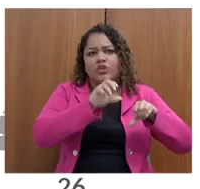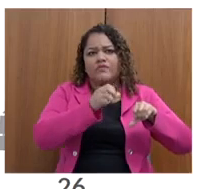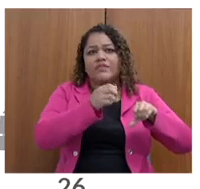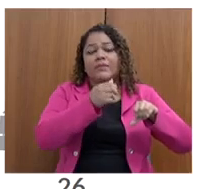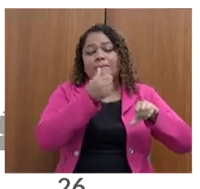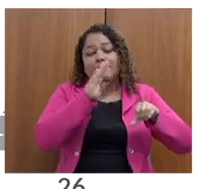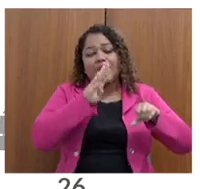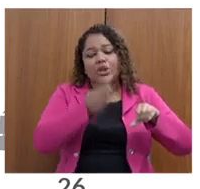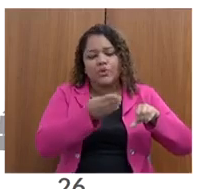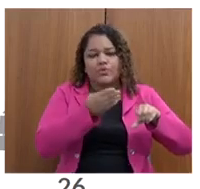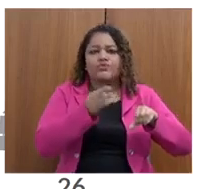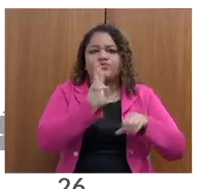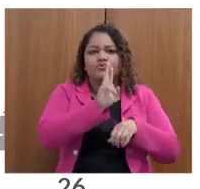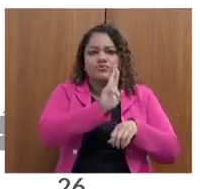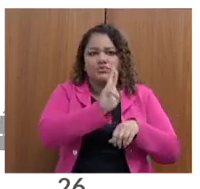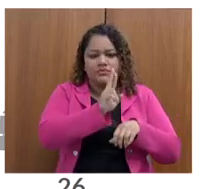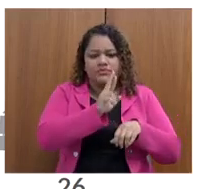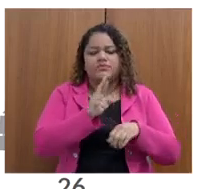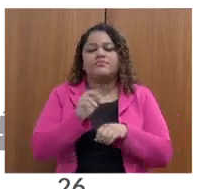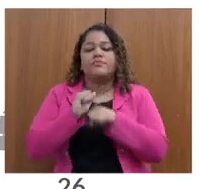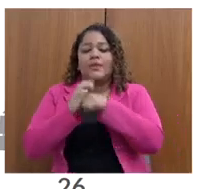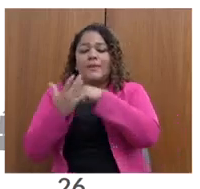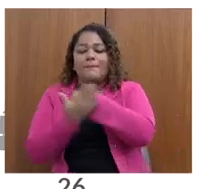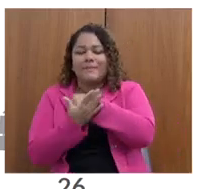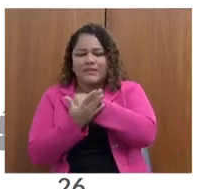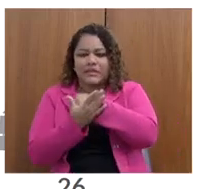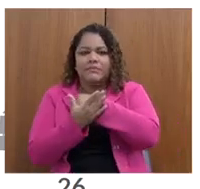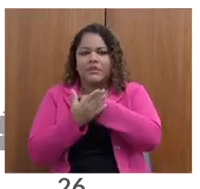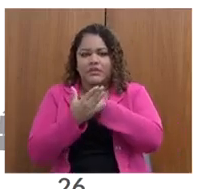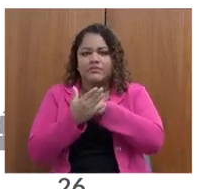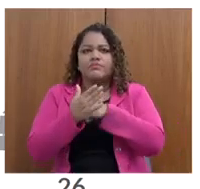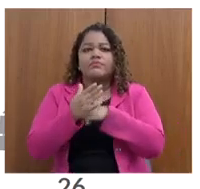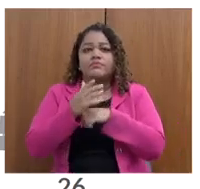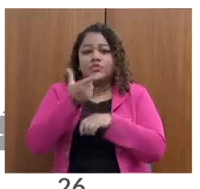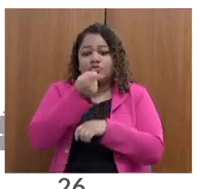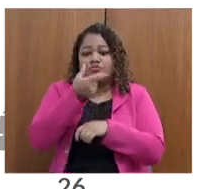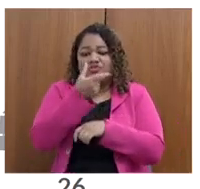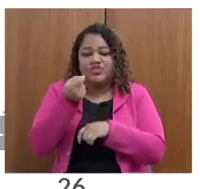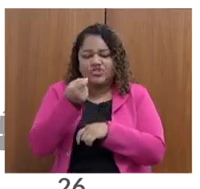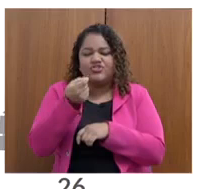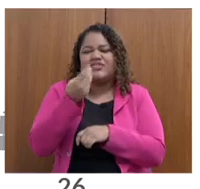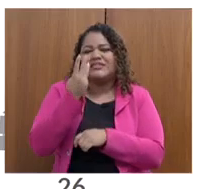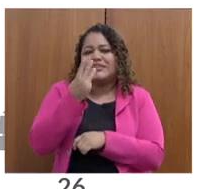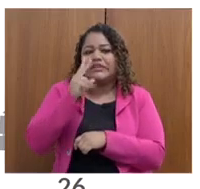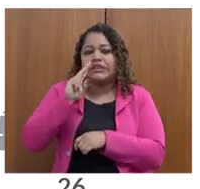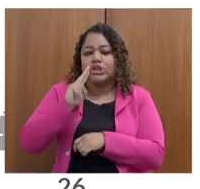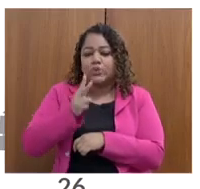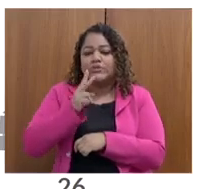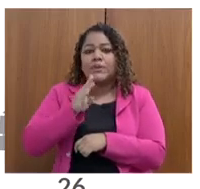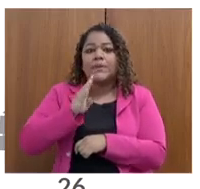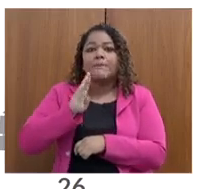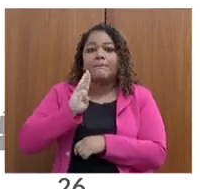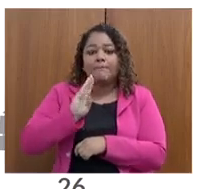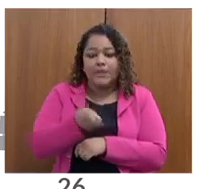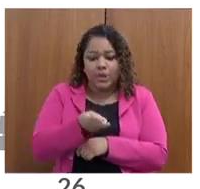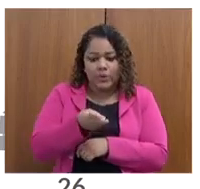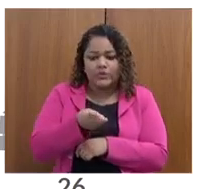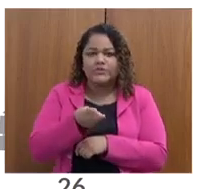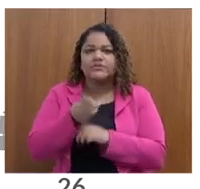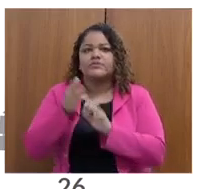pico né da pandemia em 2020 com 32 bilhões mas nos recuperamos nos anos